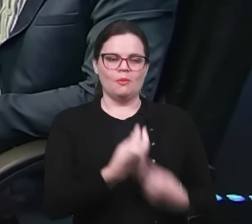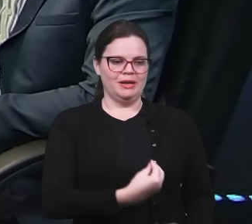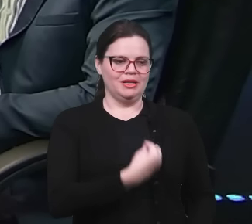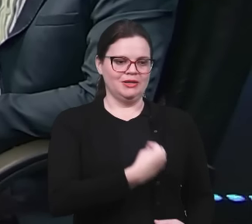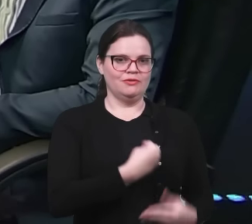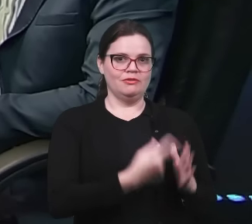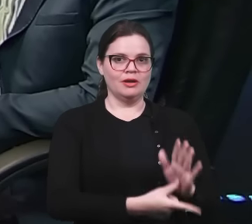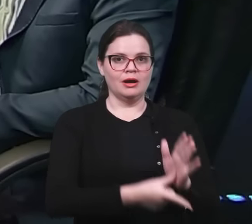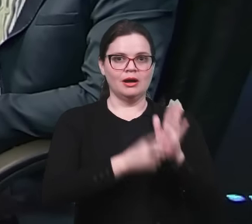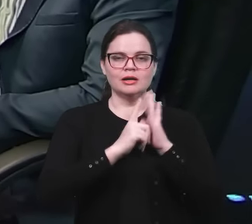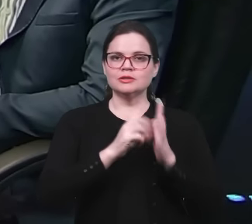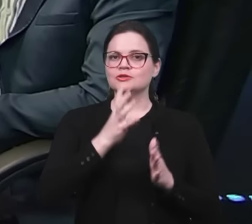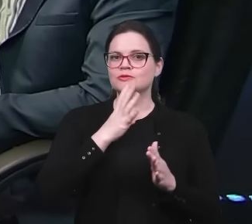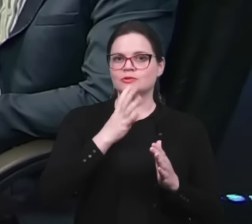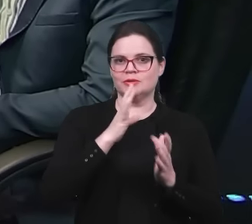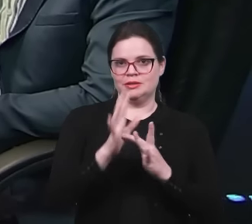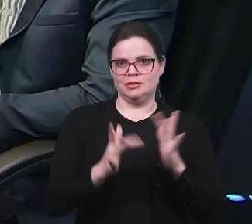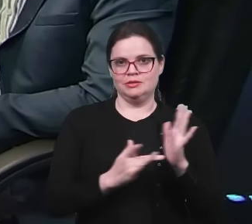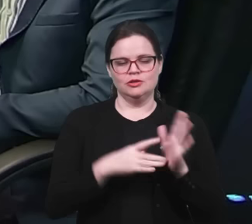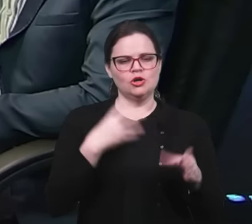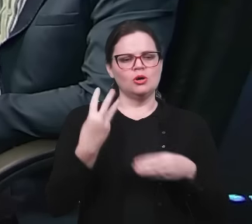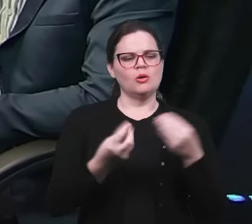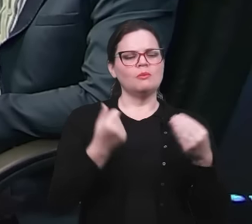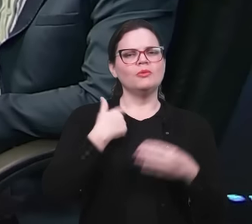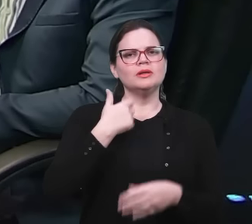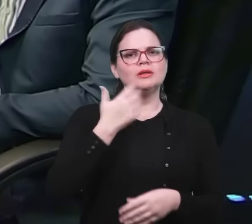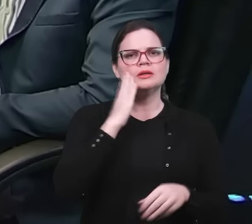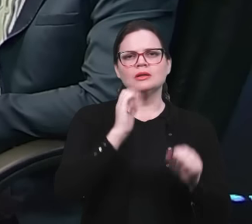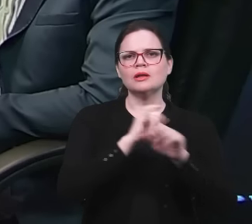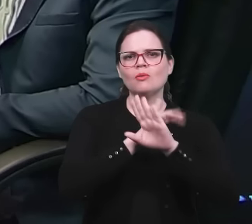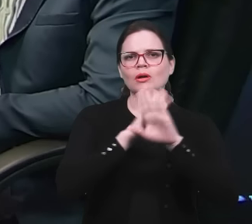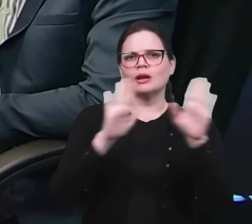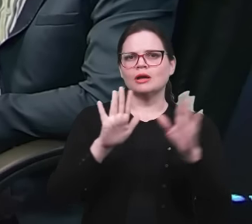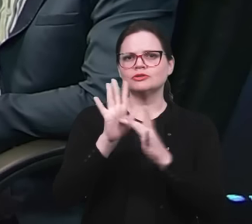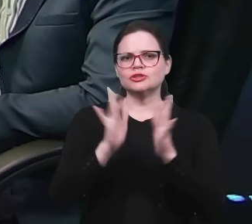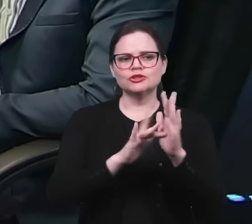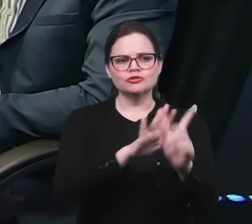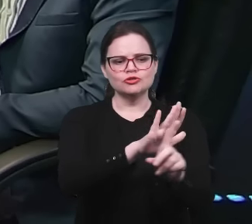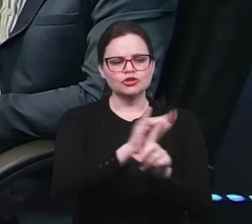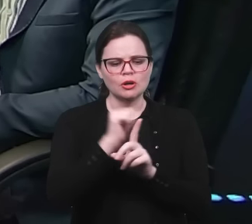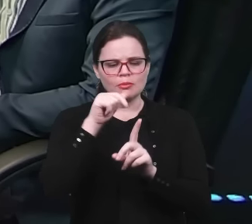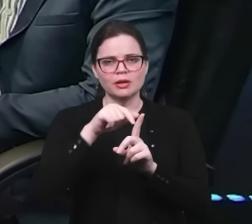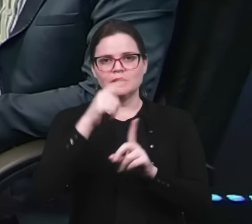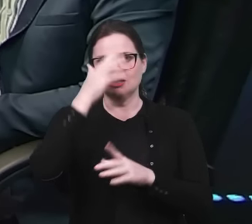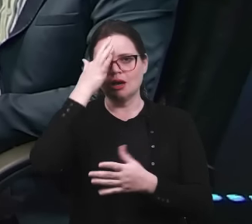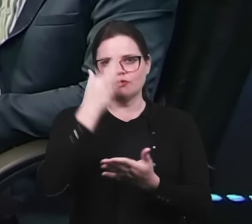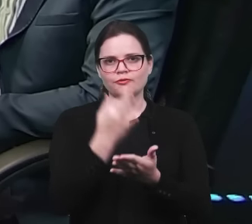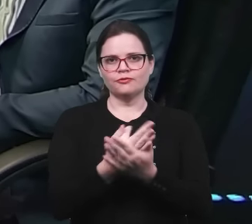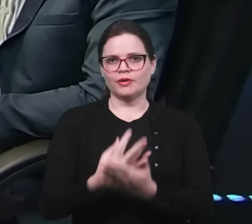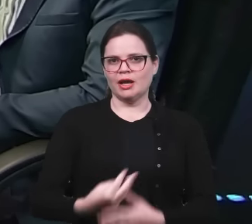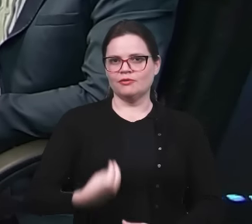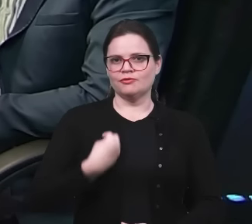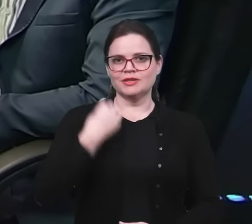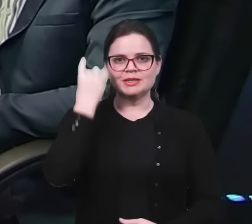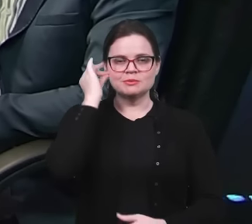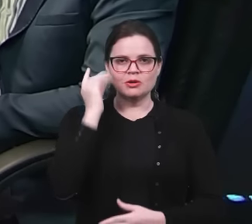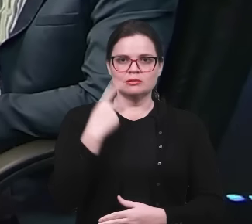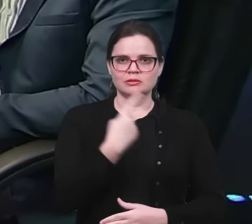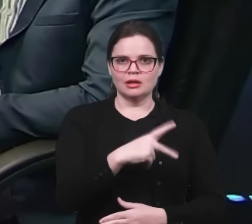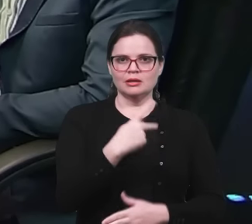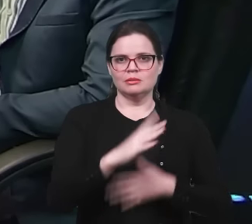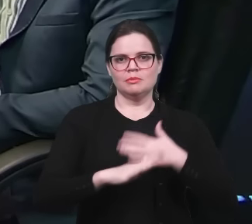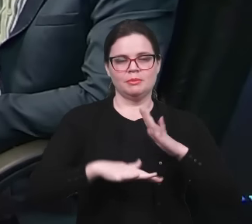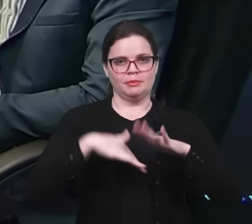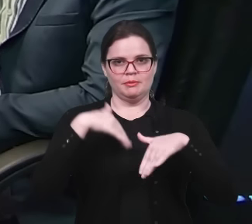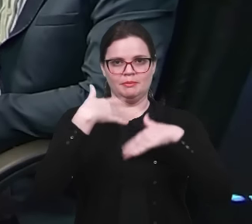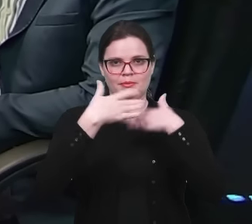o chamou, como ele entendeu esse chamado e como a sua fé, a sua vida espiritual se desenvolveu